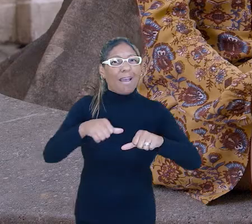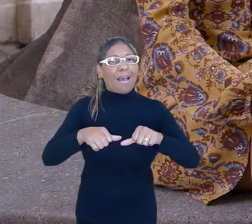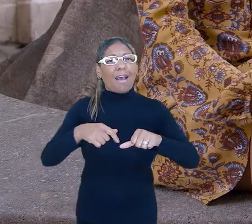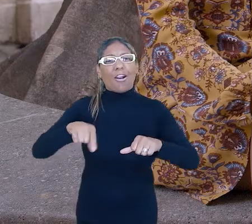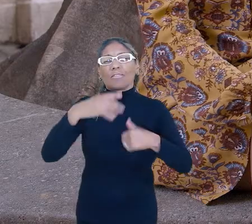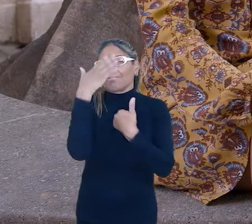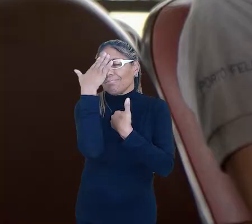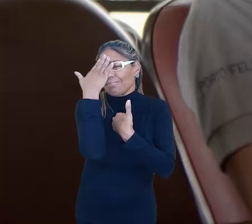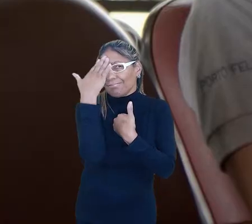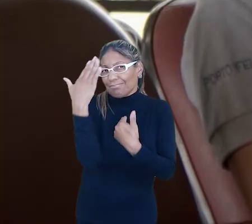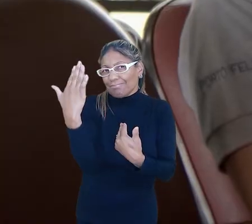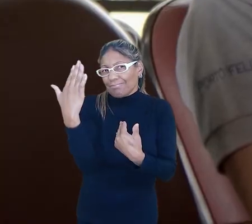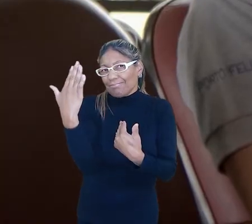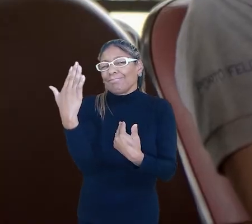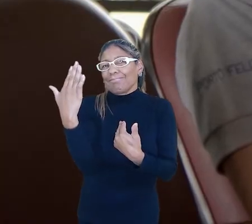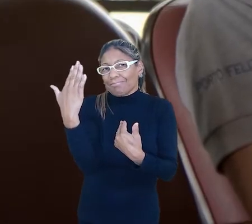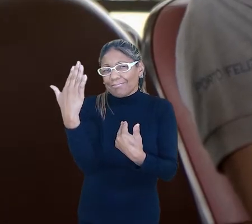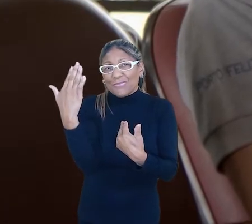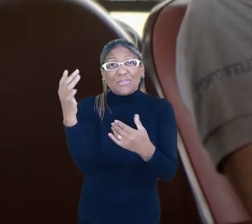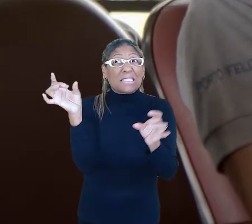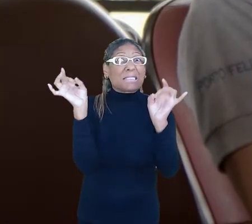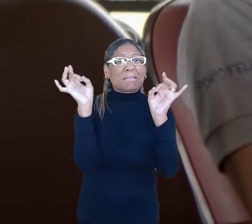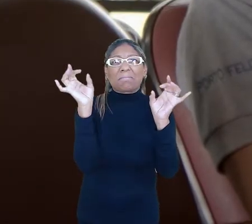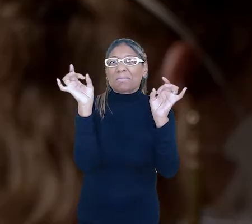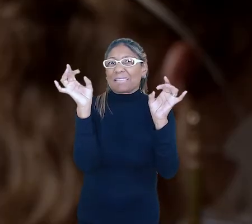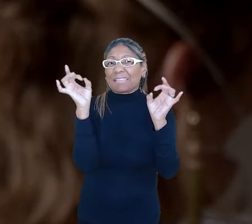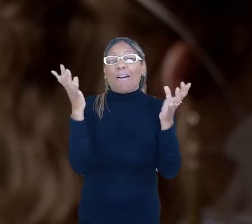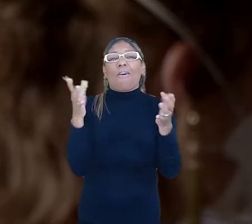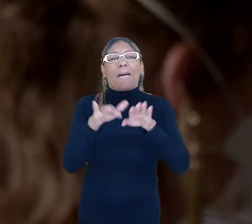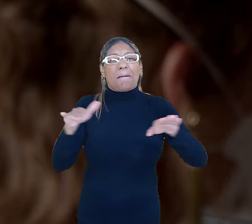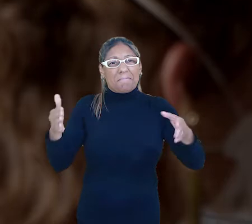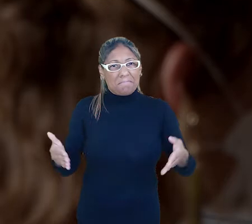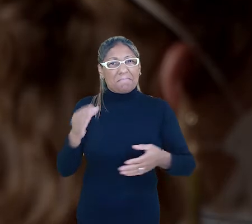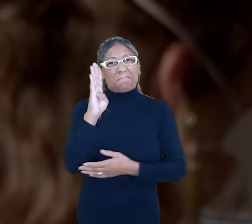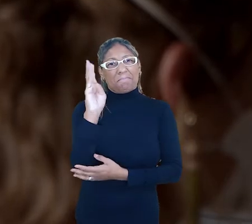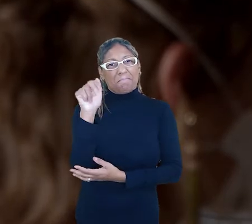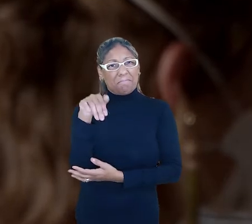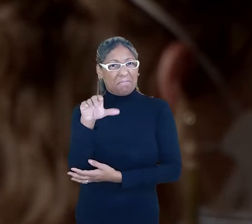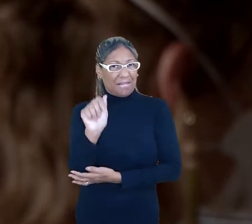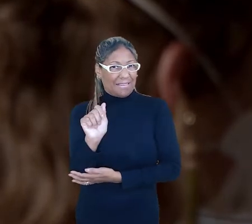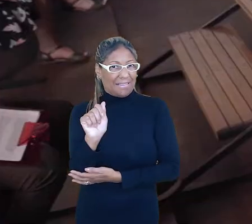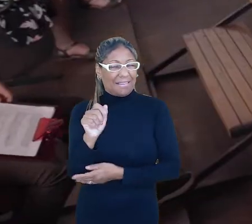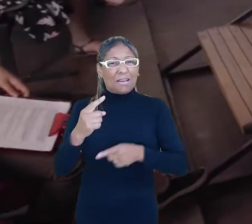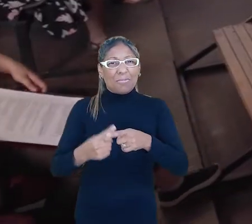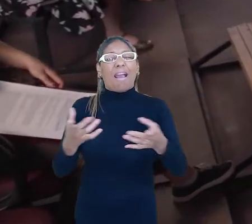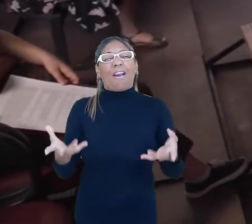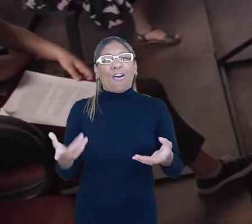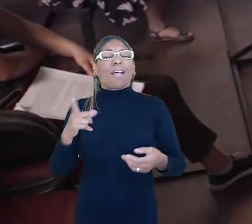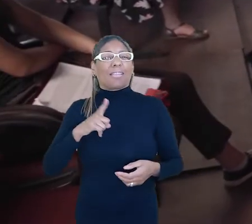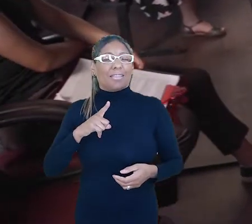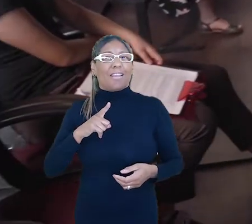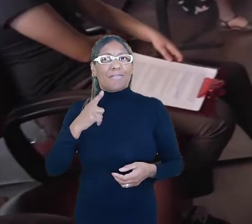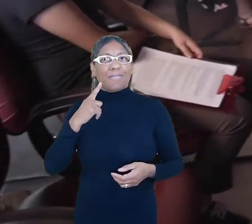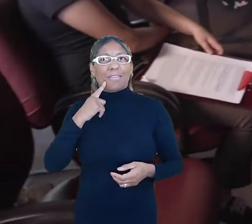assim, eles saíram muito gratos. André. E foi essencial a West Rock estar na banca também, porque eu acho que eles tiveram uma